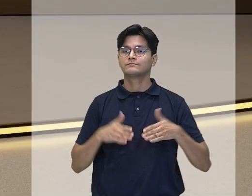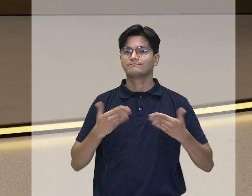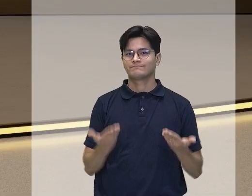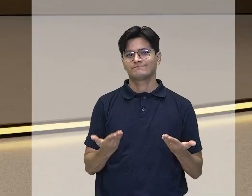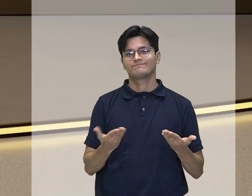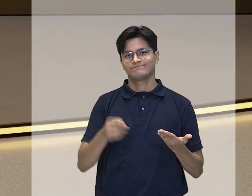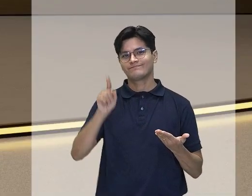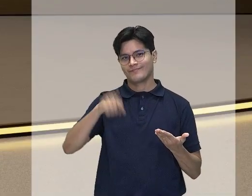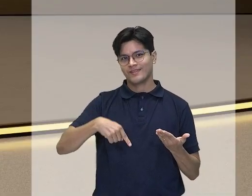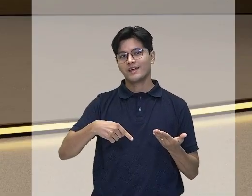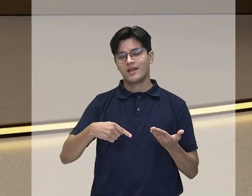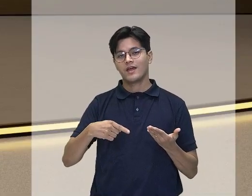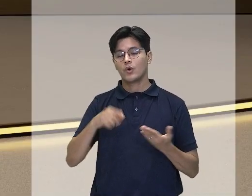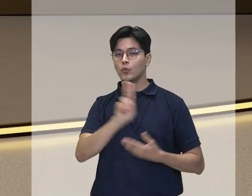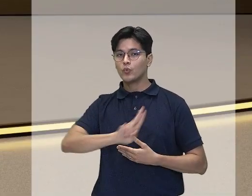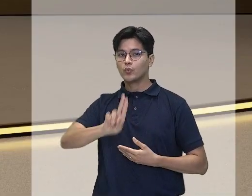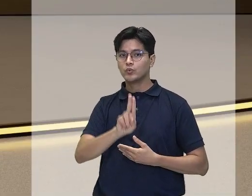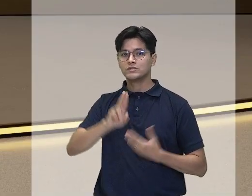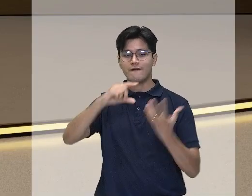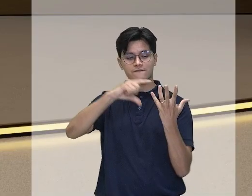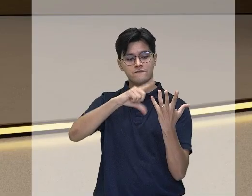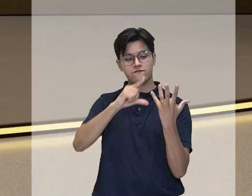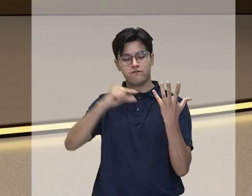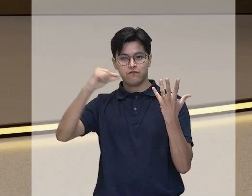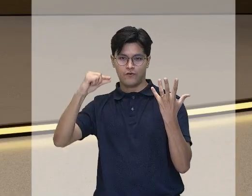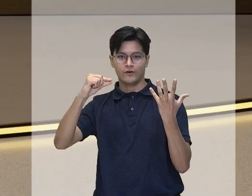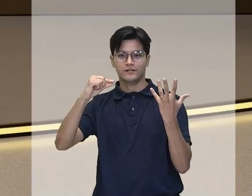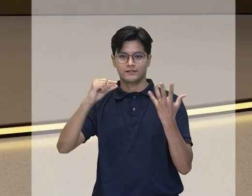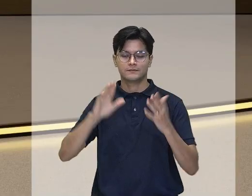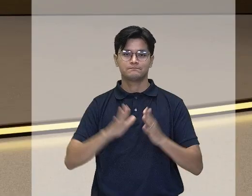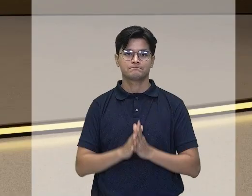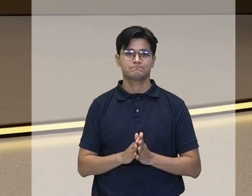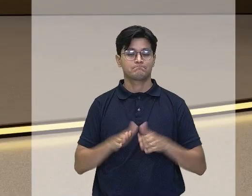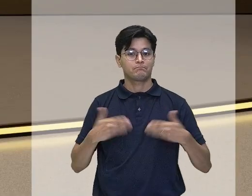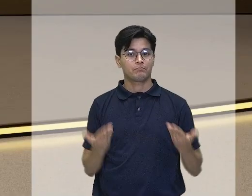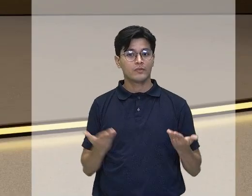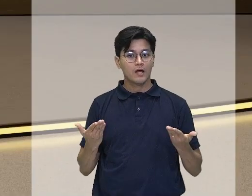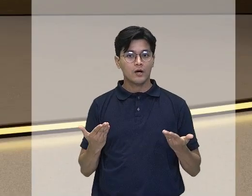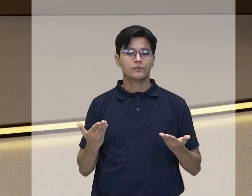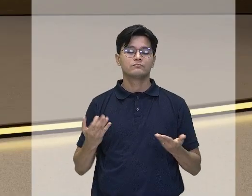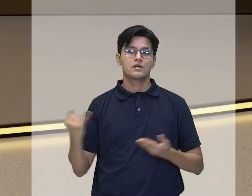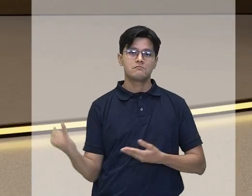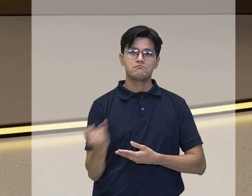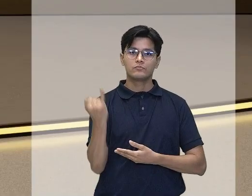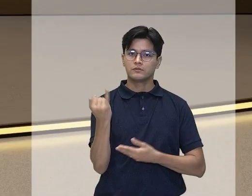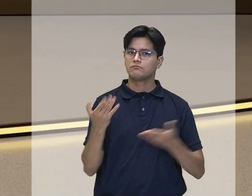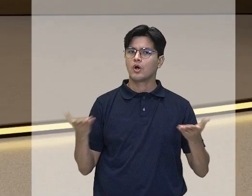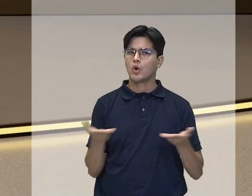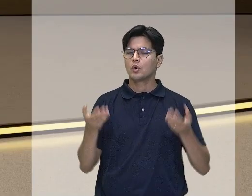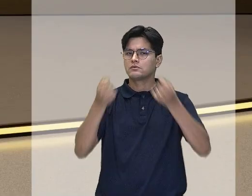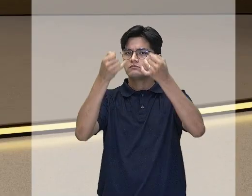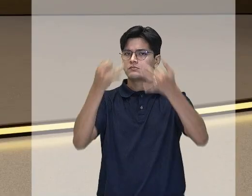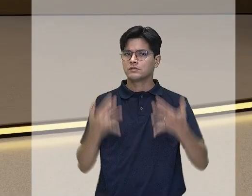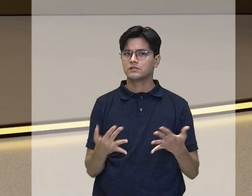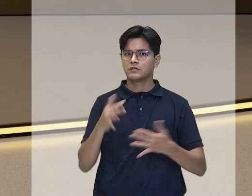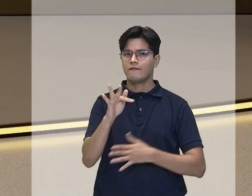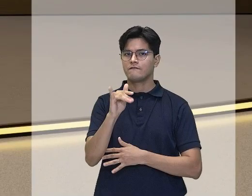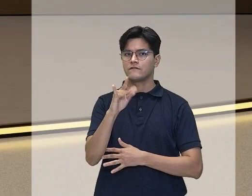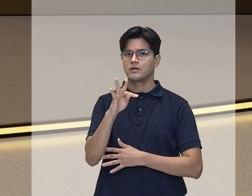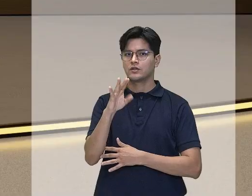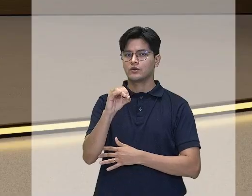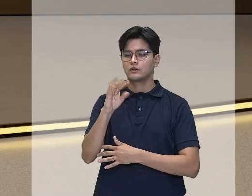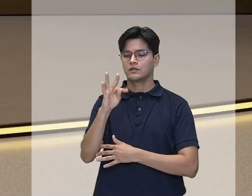certo? Exatamente. Então, é importante você entender que o que a gente está falando são agora de fitoterápicos. Então, eles vão ser tratados